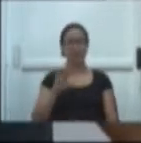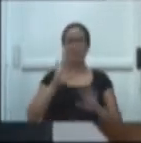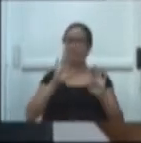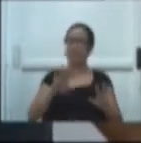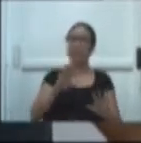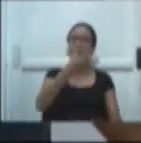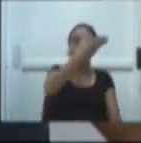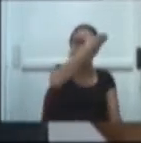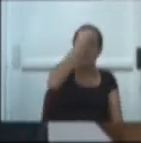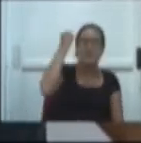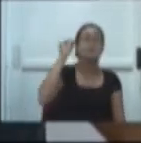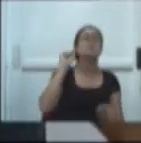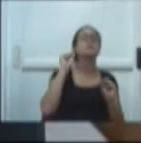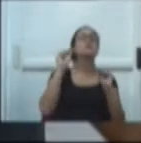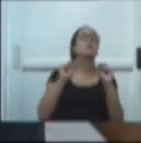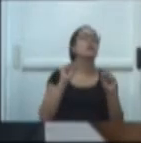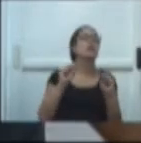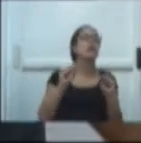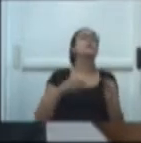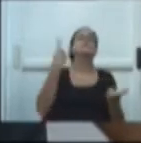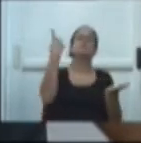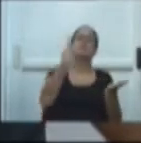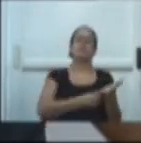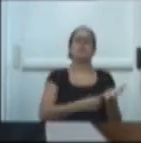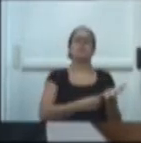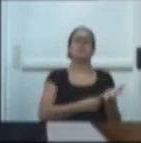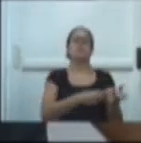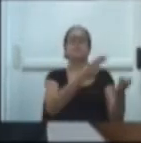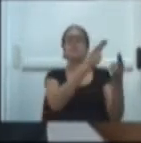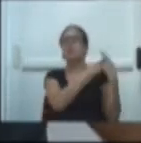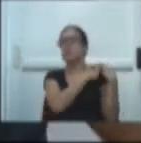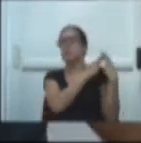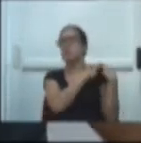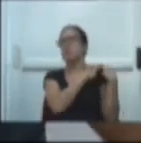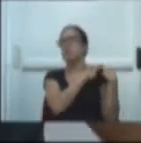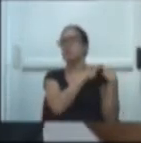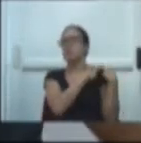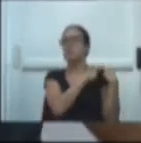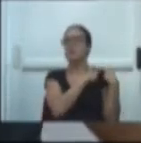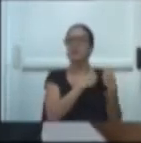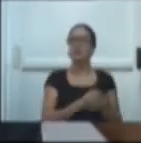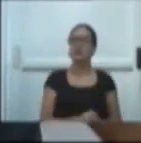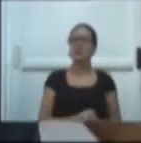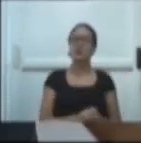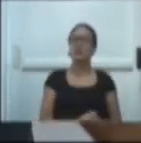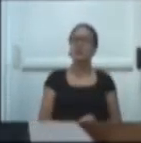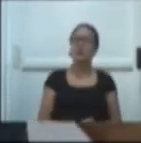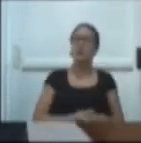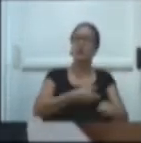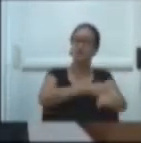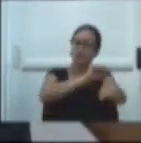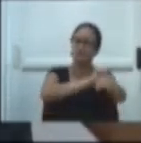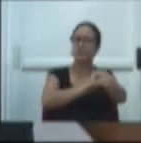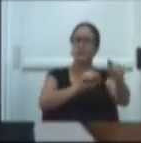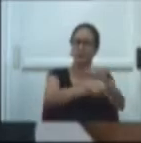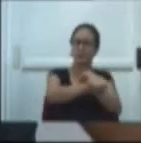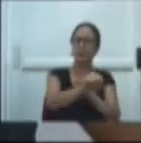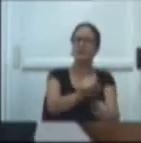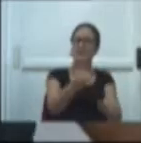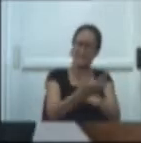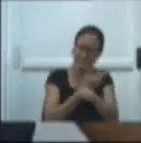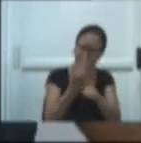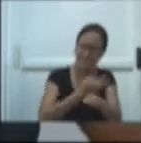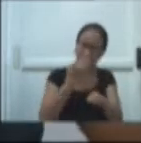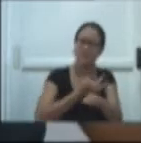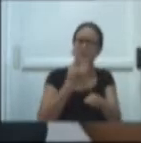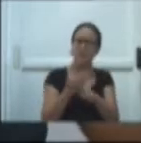cotidiana, a nossa tarefa diária. Vamos juntos arregaçar as mangas, vamos juntos